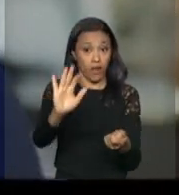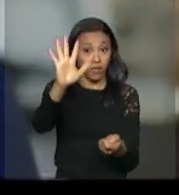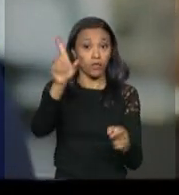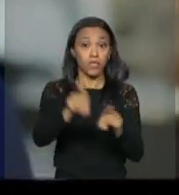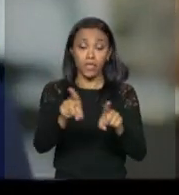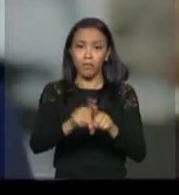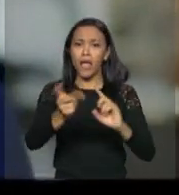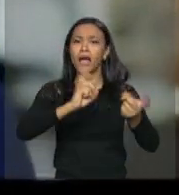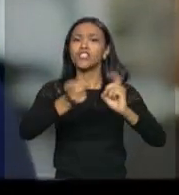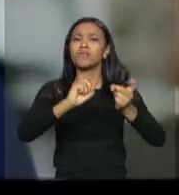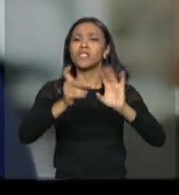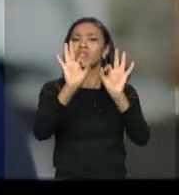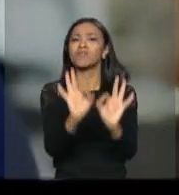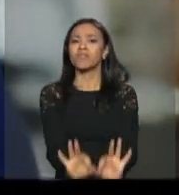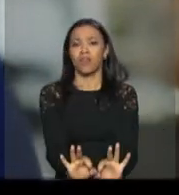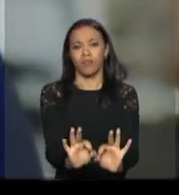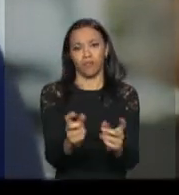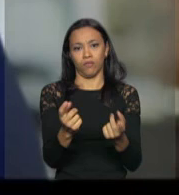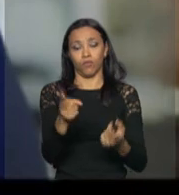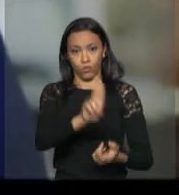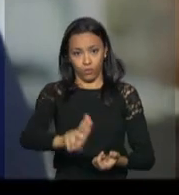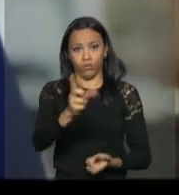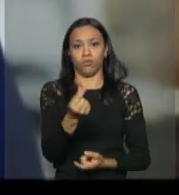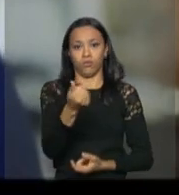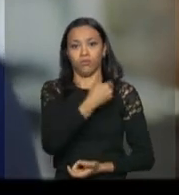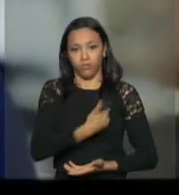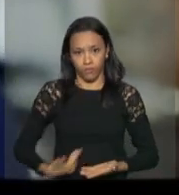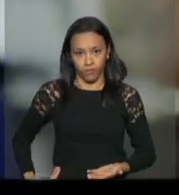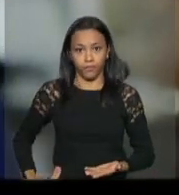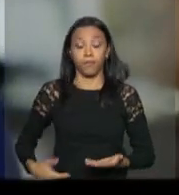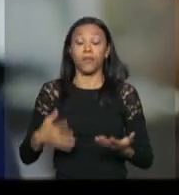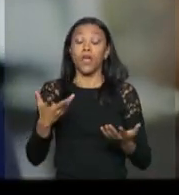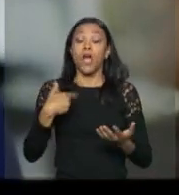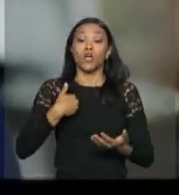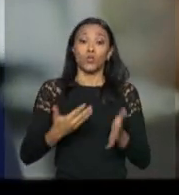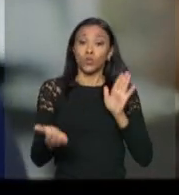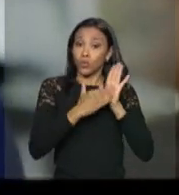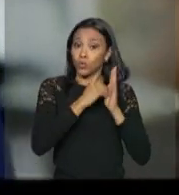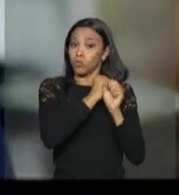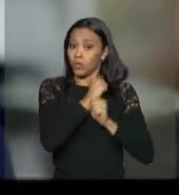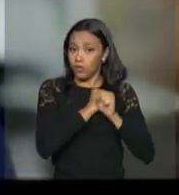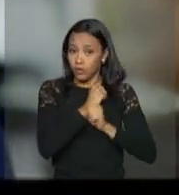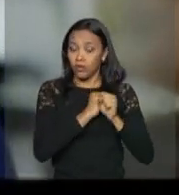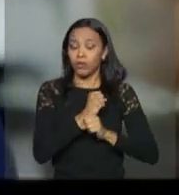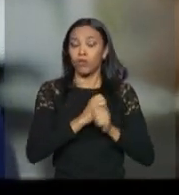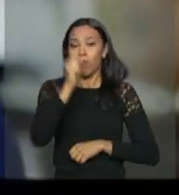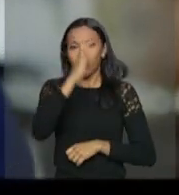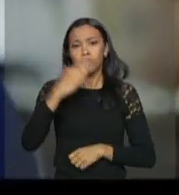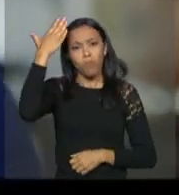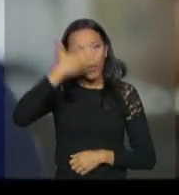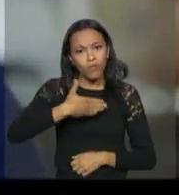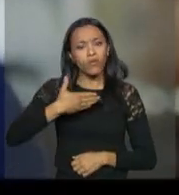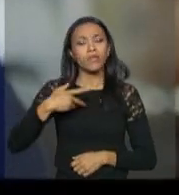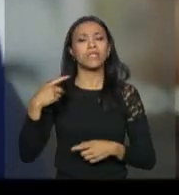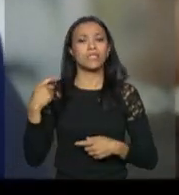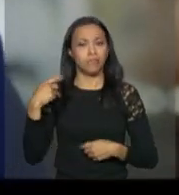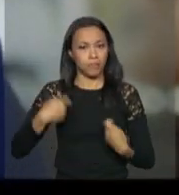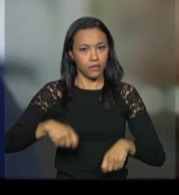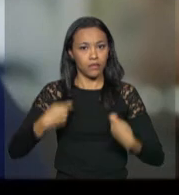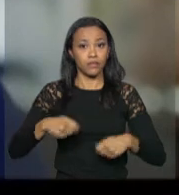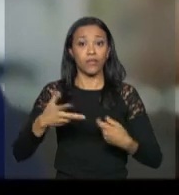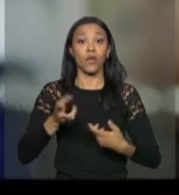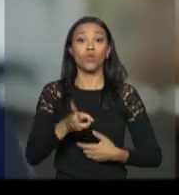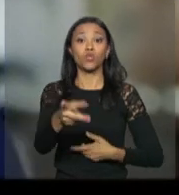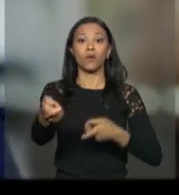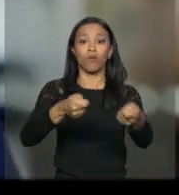administração correta das contas públicas. Nos últimos anos, o Brasil provou que é possível e necessário manter a